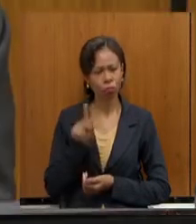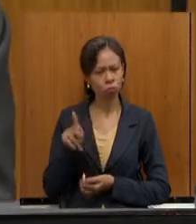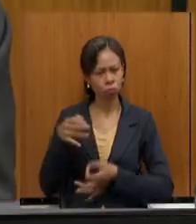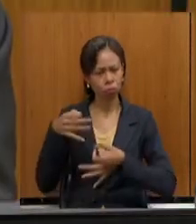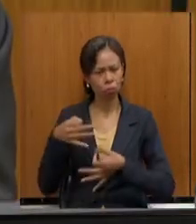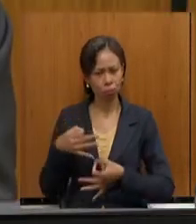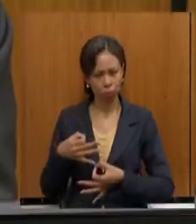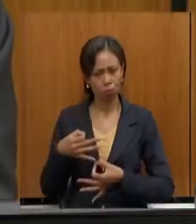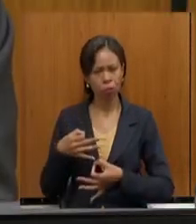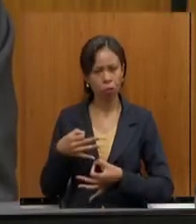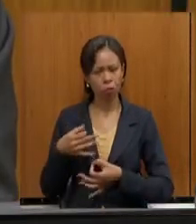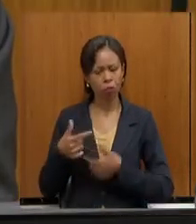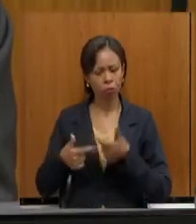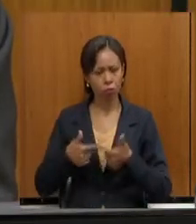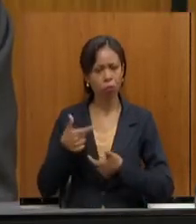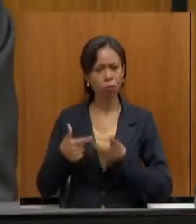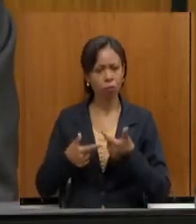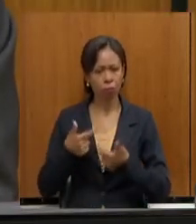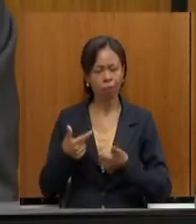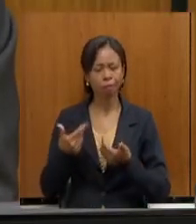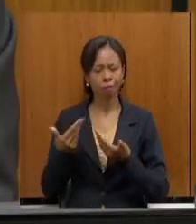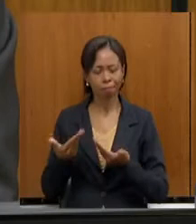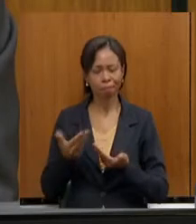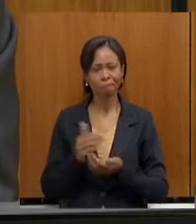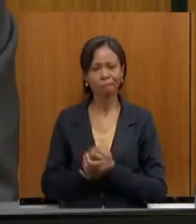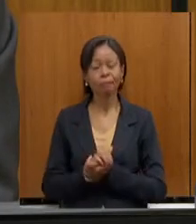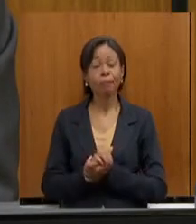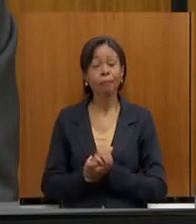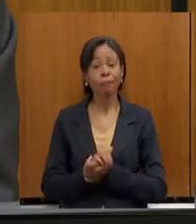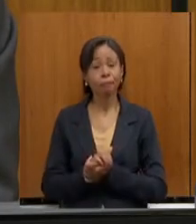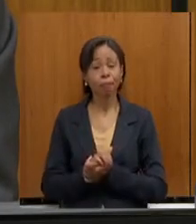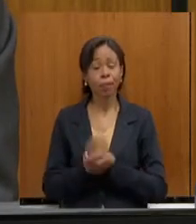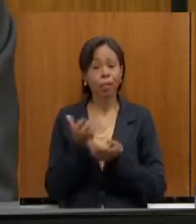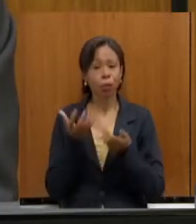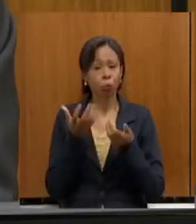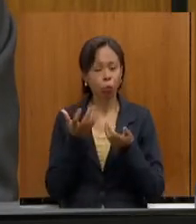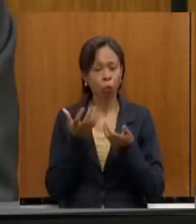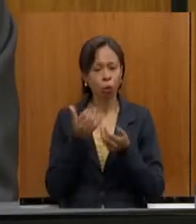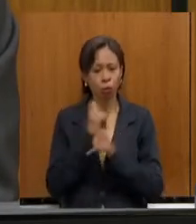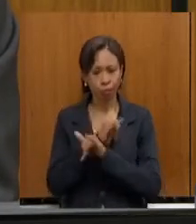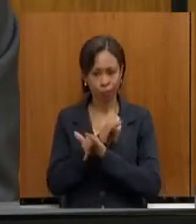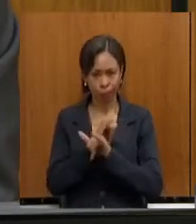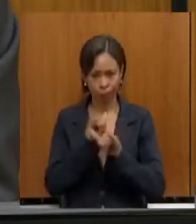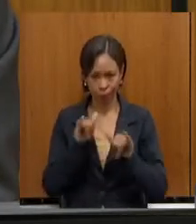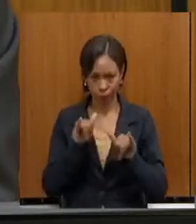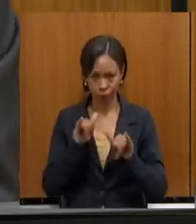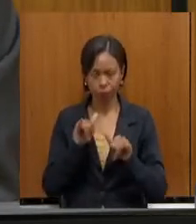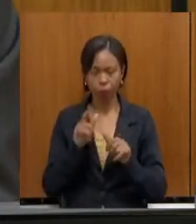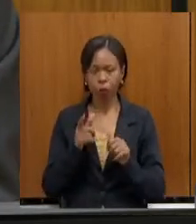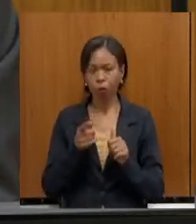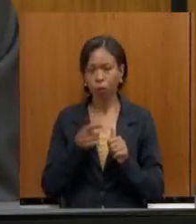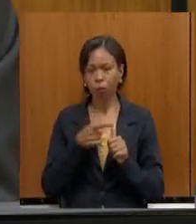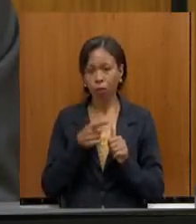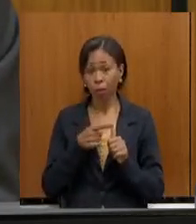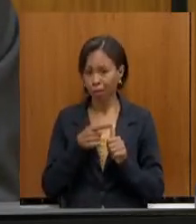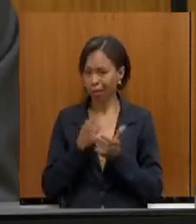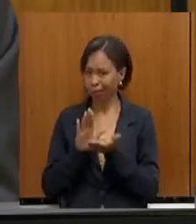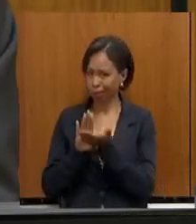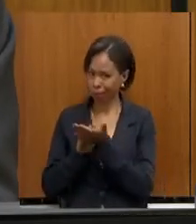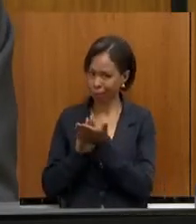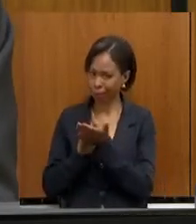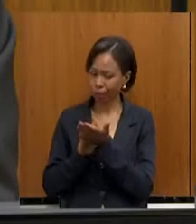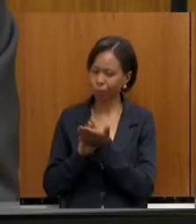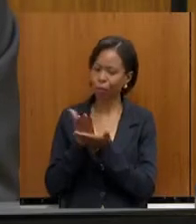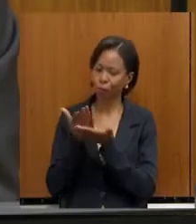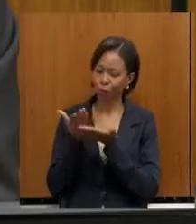trabalhos da Assembleia fiscaliza eu gostaria que de dizer secretário primeiro os parabéns pela